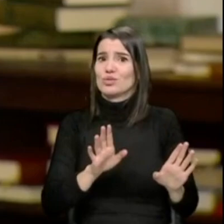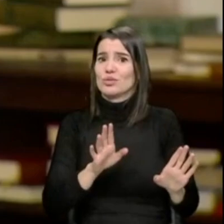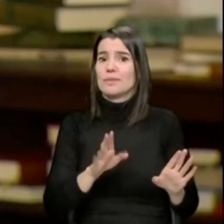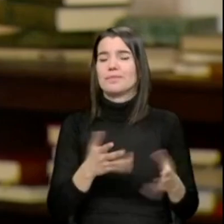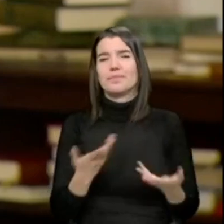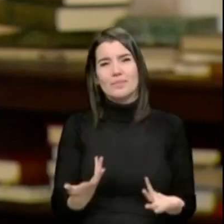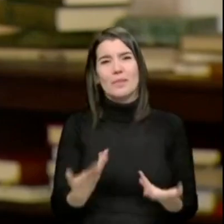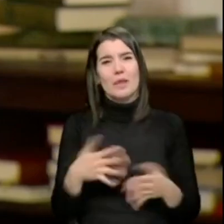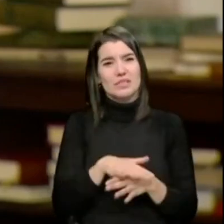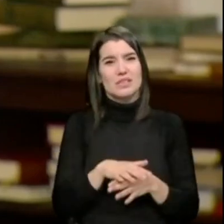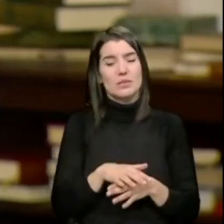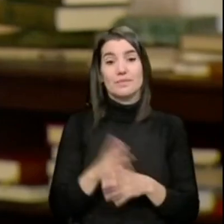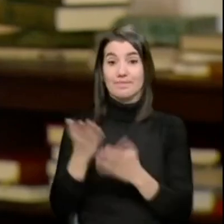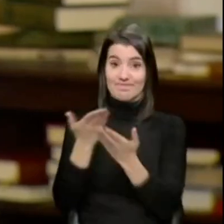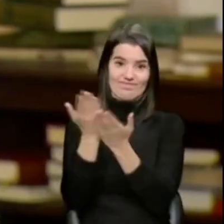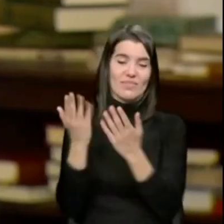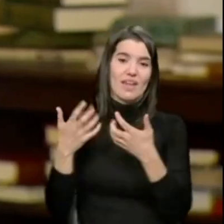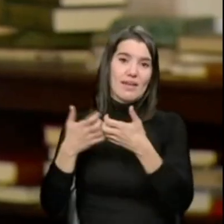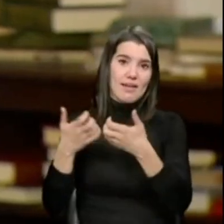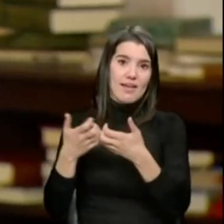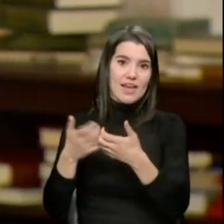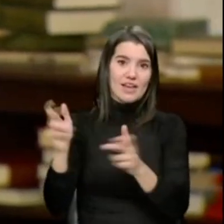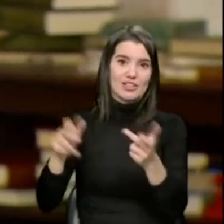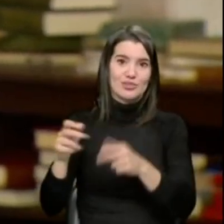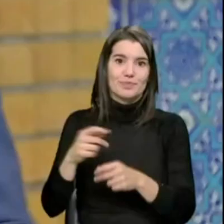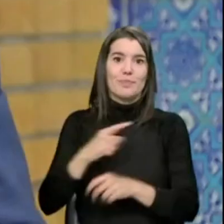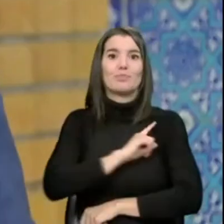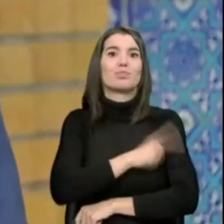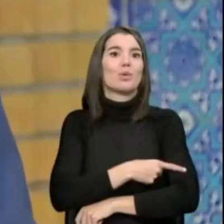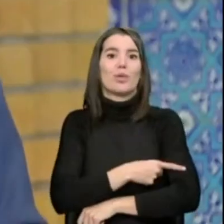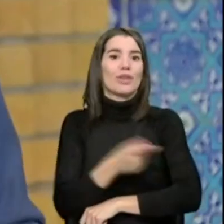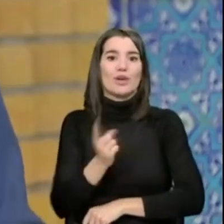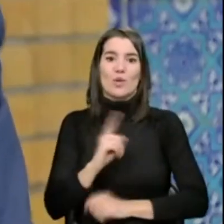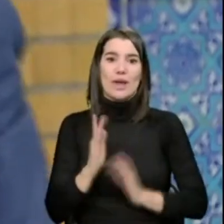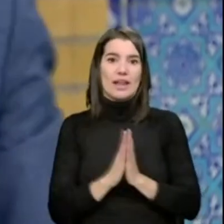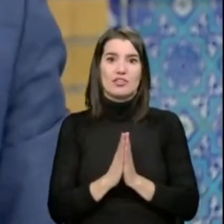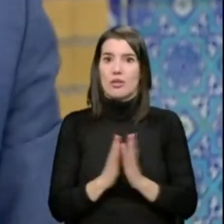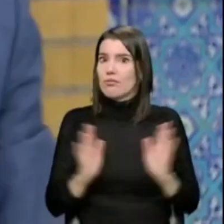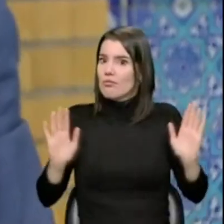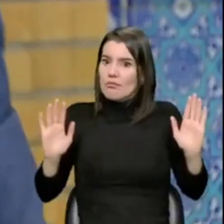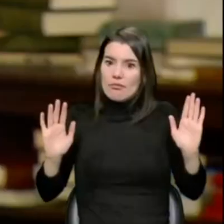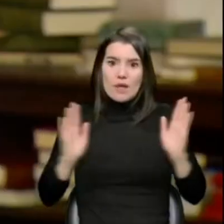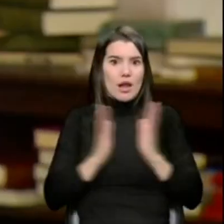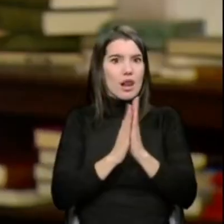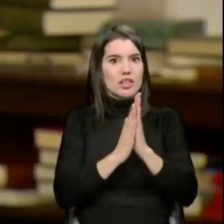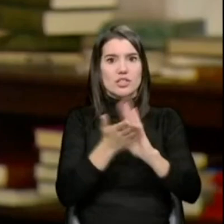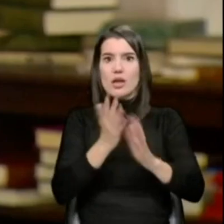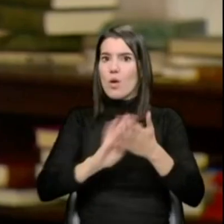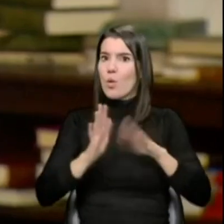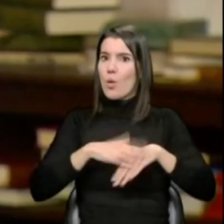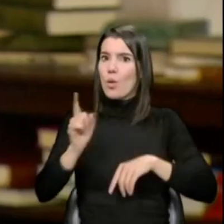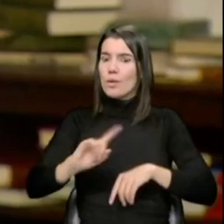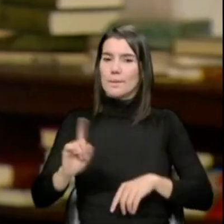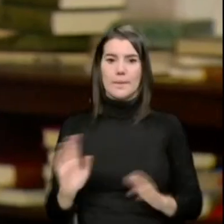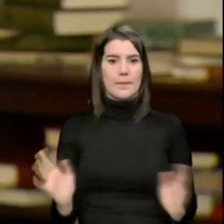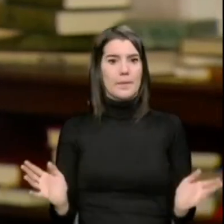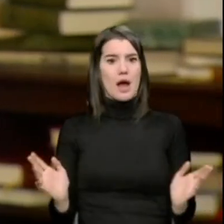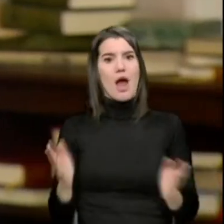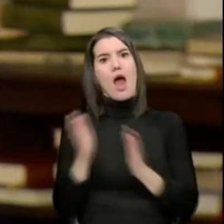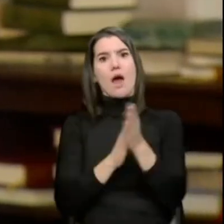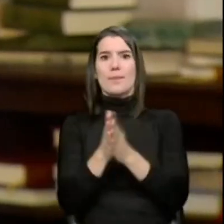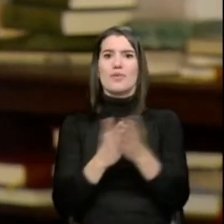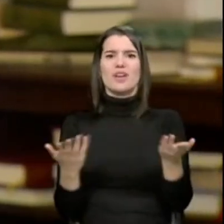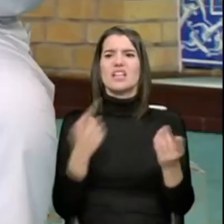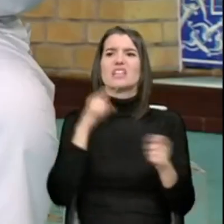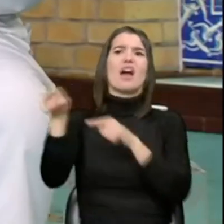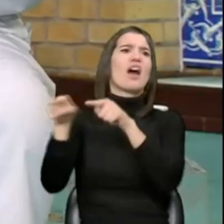uma situação... As guerras que são travadas são pelo poder, não pela religião. São do poder, não são da religião. Não são usadas às vezes. São usadas. Porque